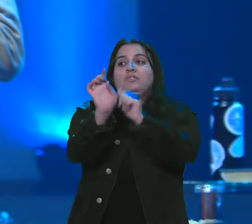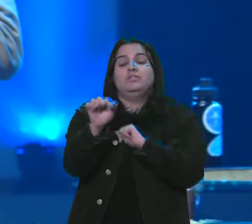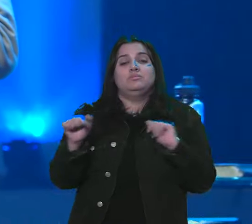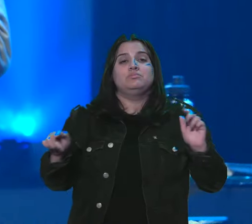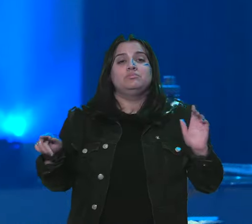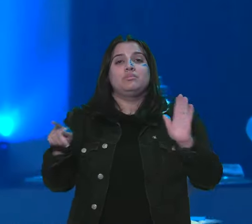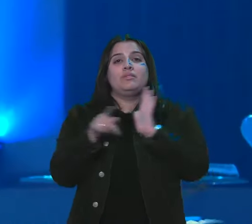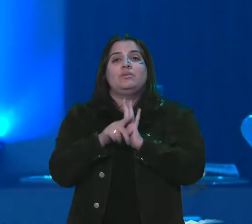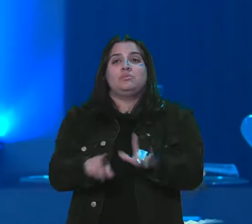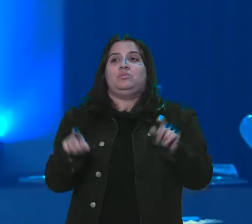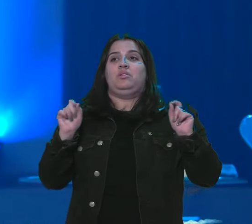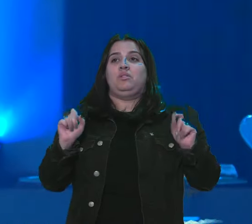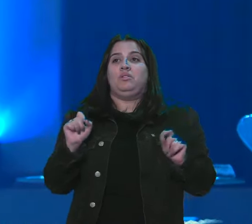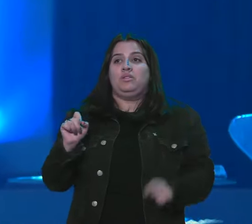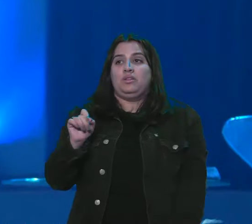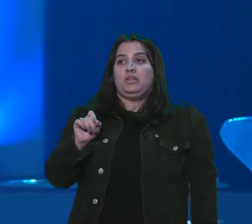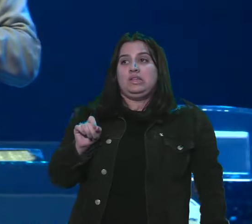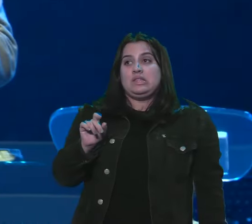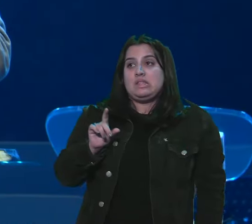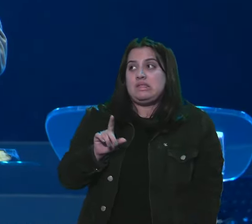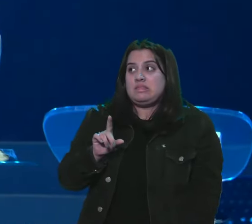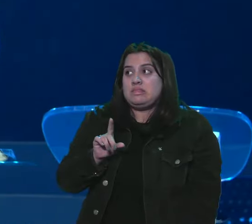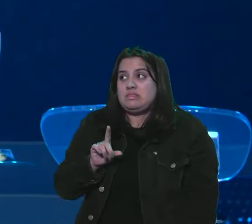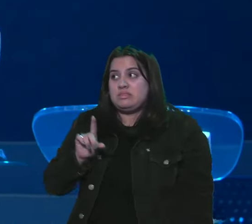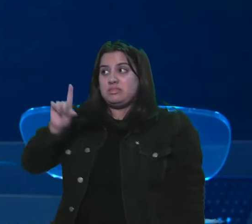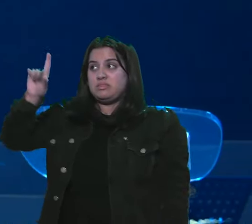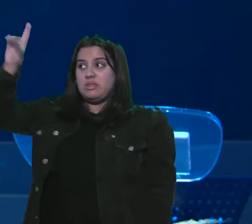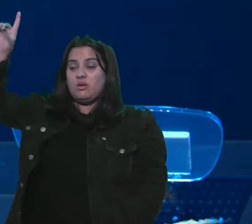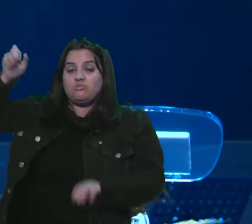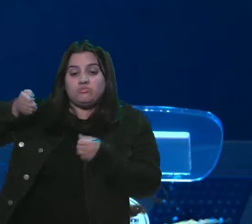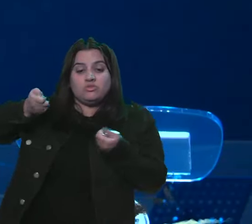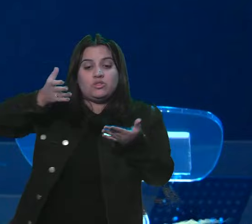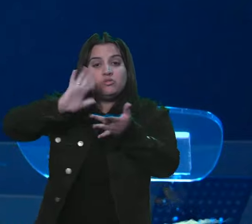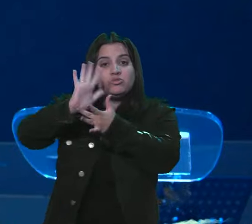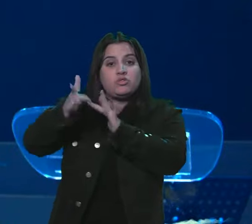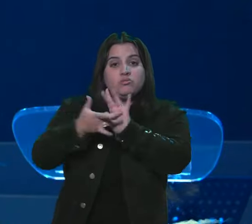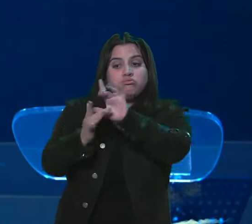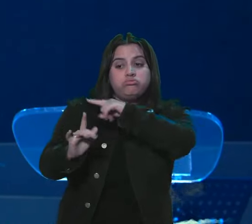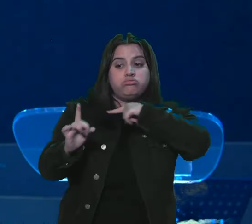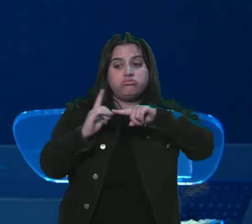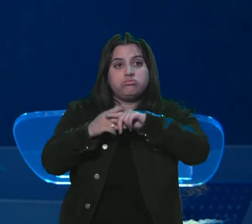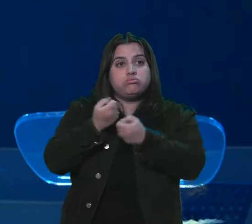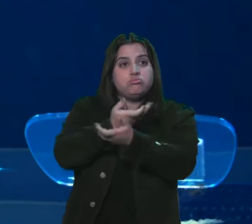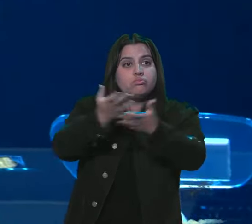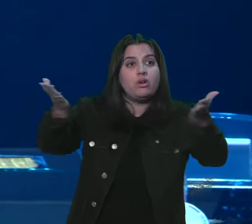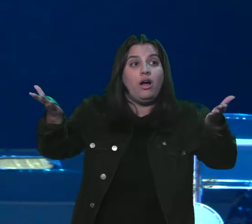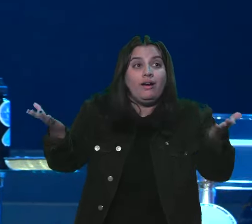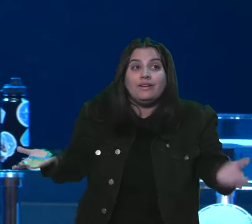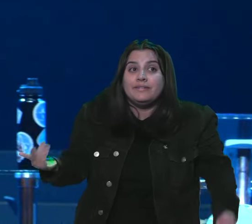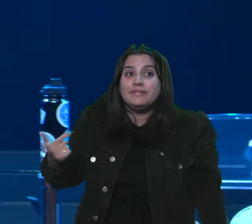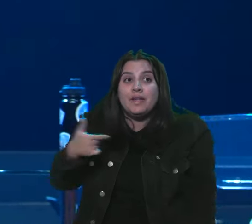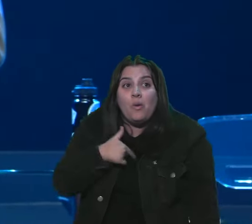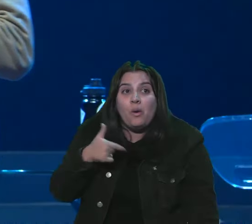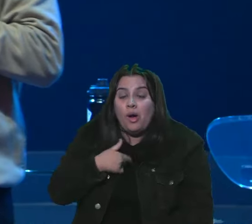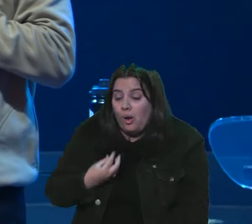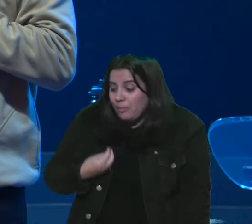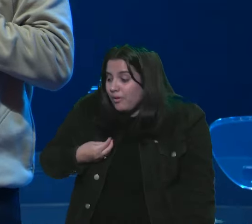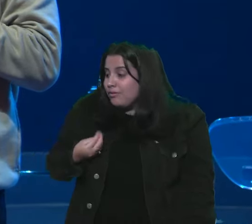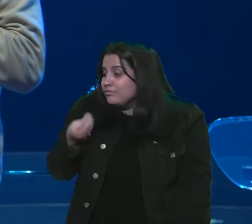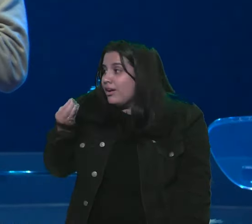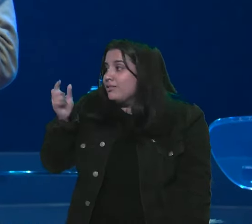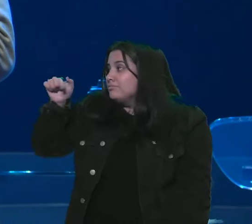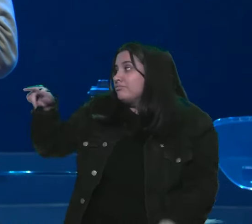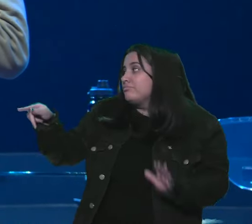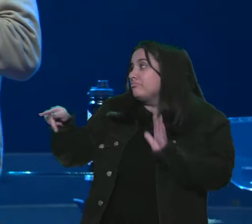com Deus deu a vida do filho dele por mim, então eu darei a minha vida para obedecê-lo. Então eu